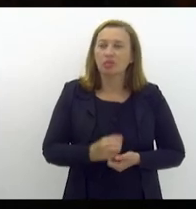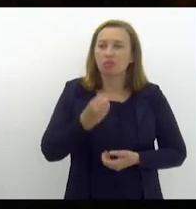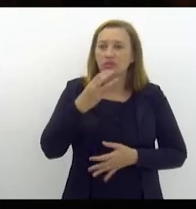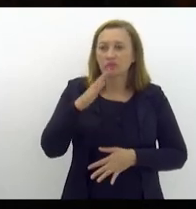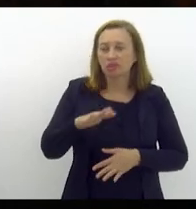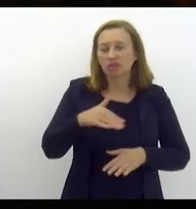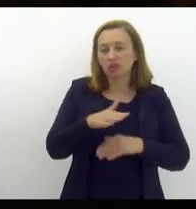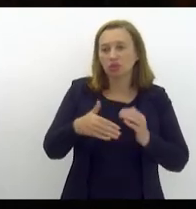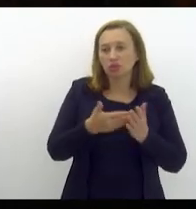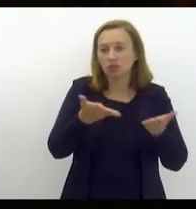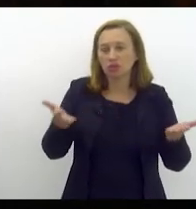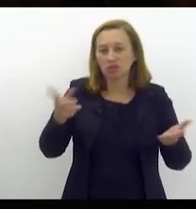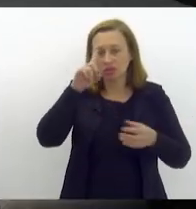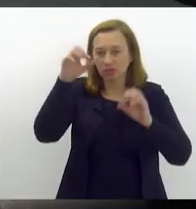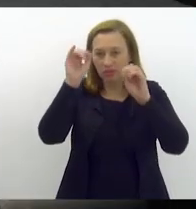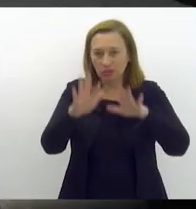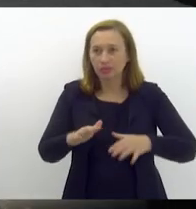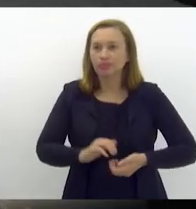fiquem com Deus aí.